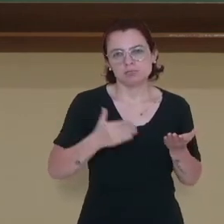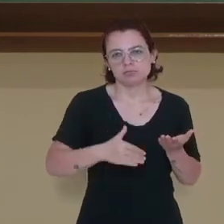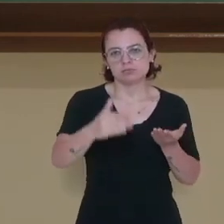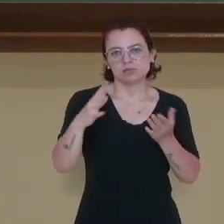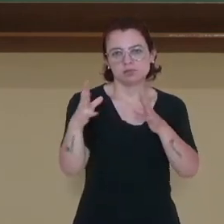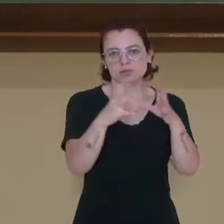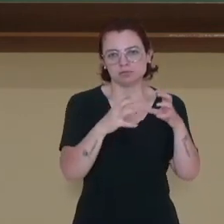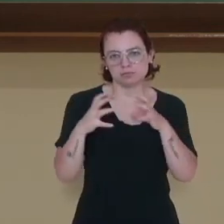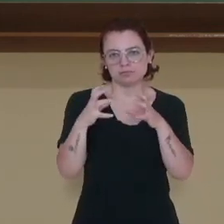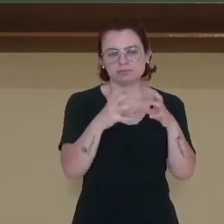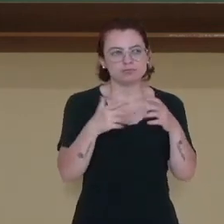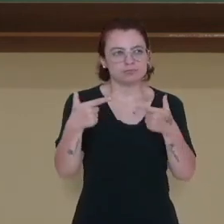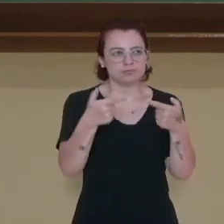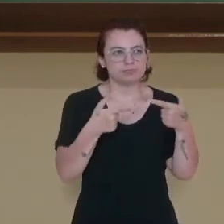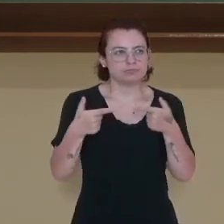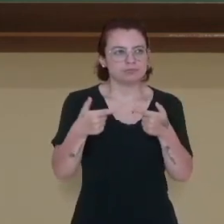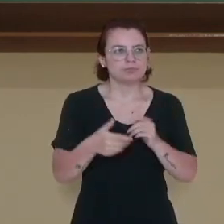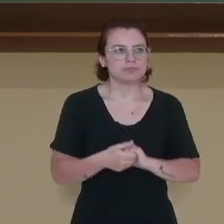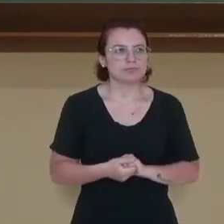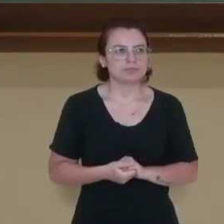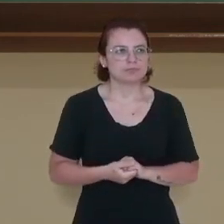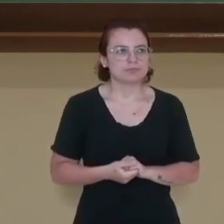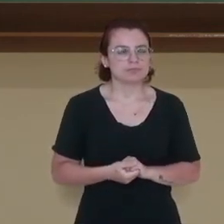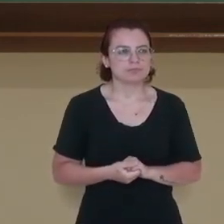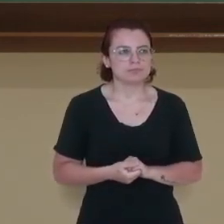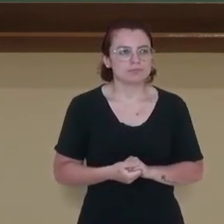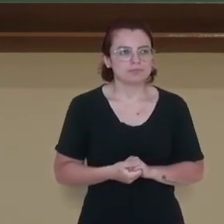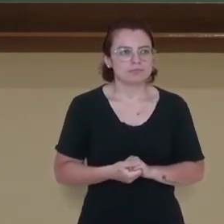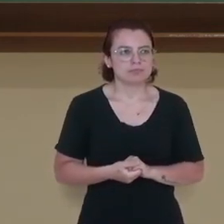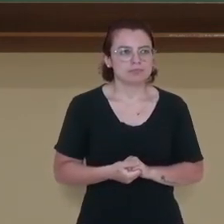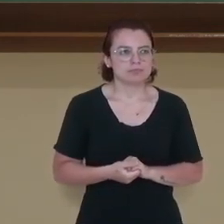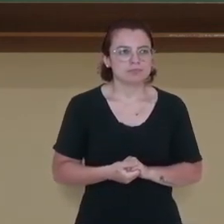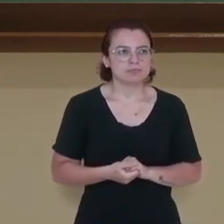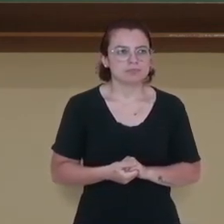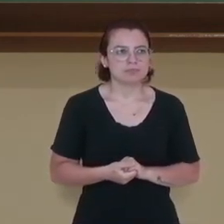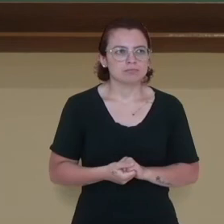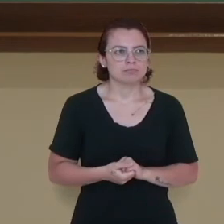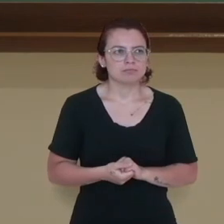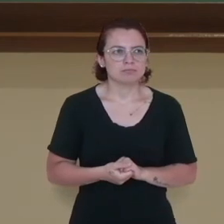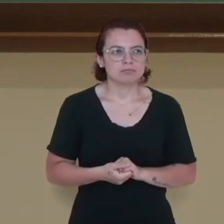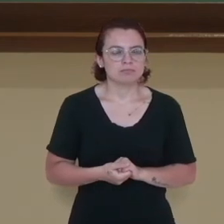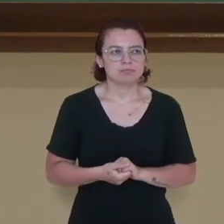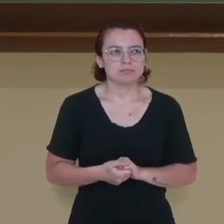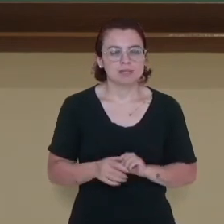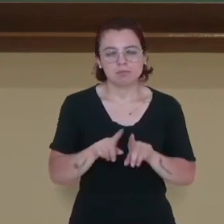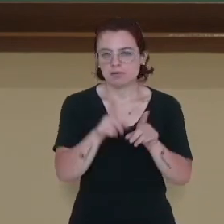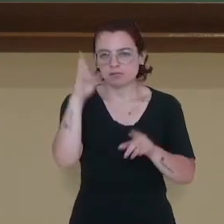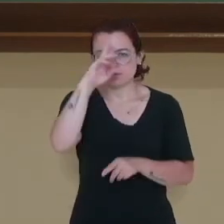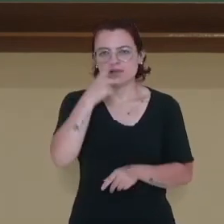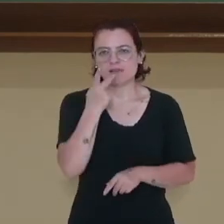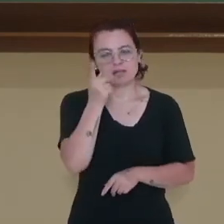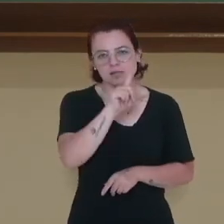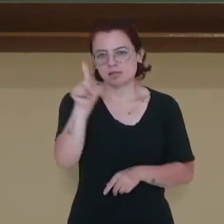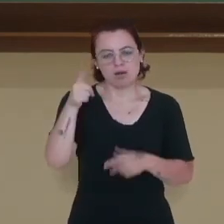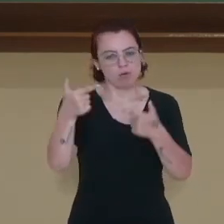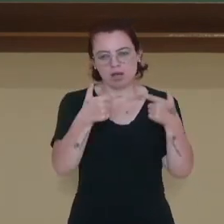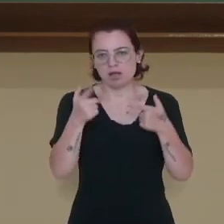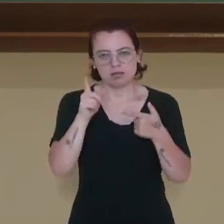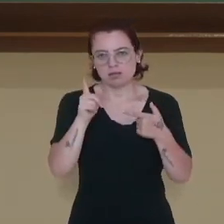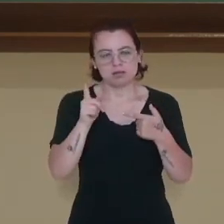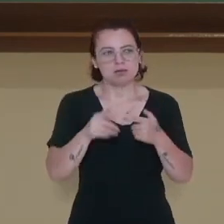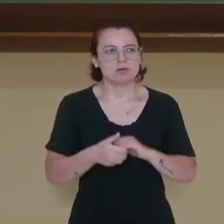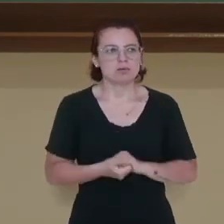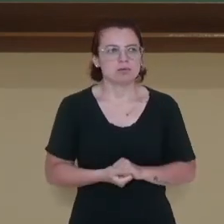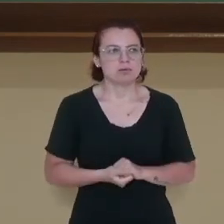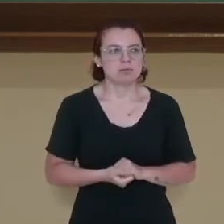na Ucrânia, apesar do governo russo dizer que é uma operação militar especial, né, para tirar do poder um